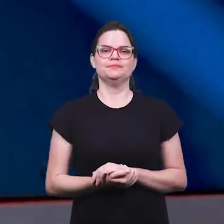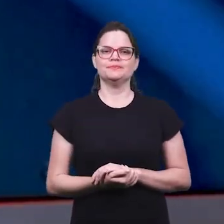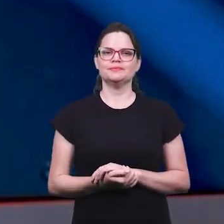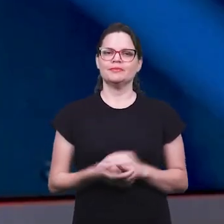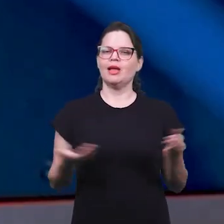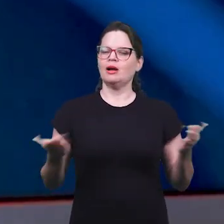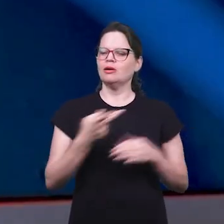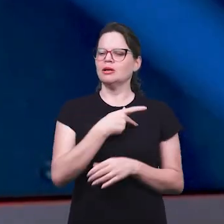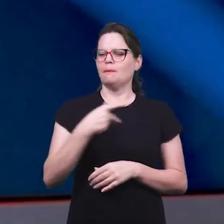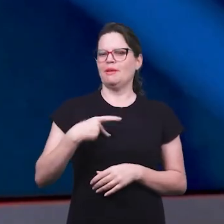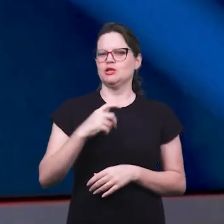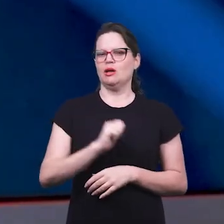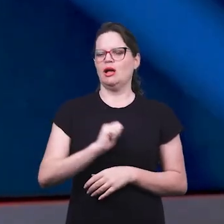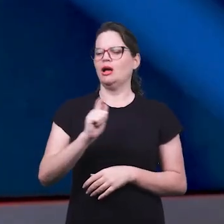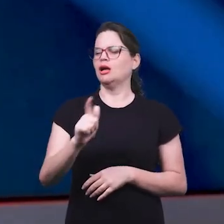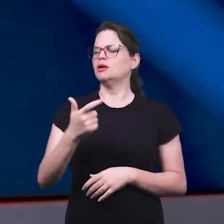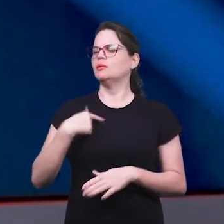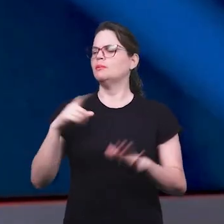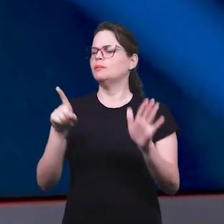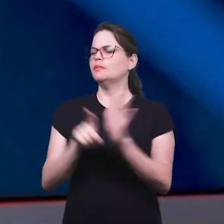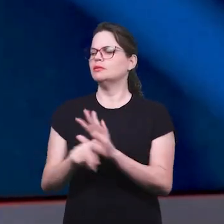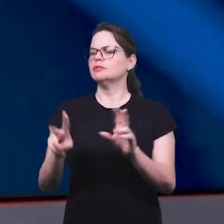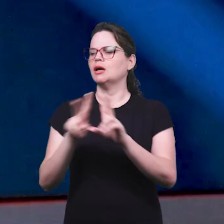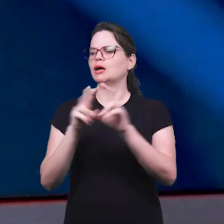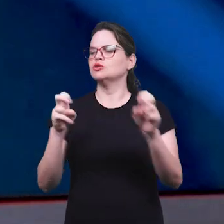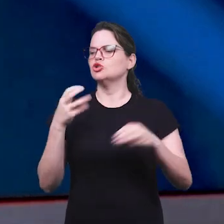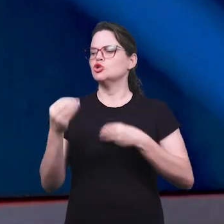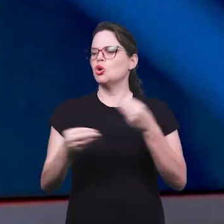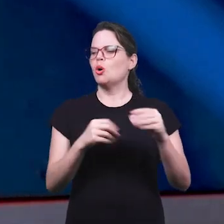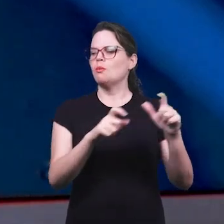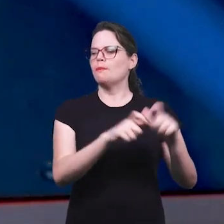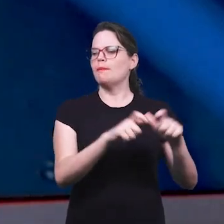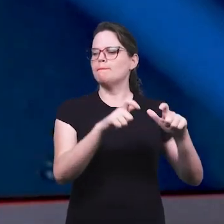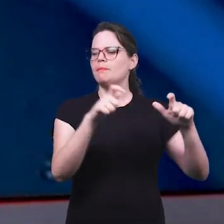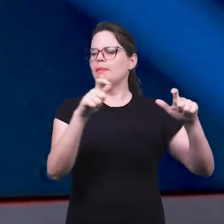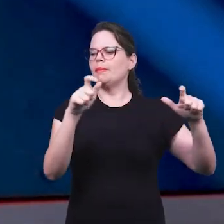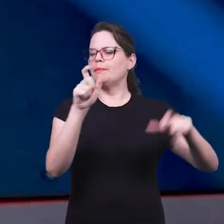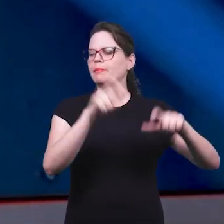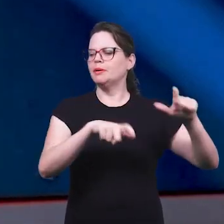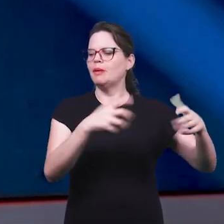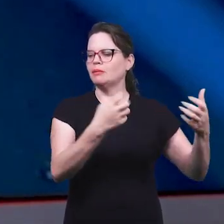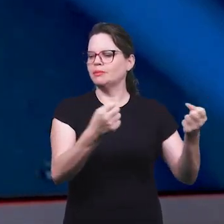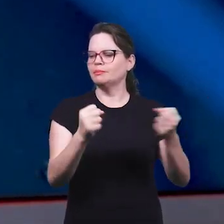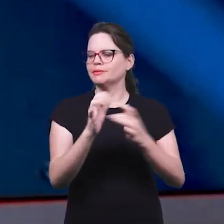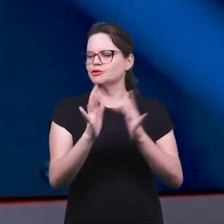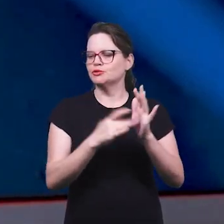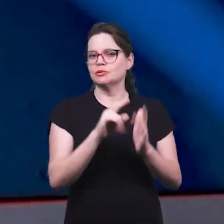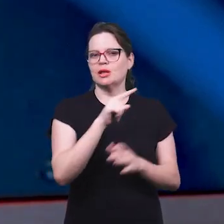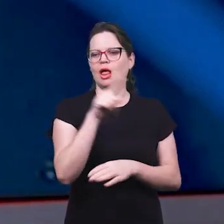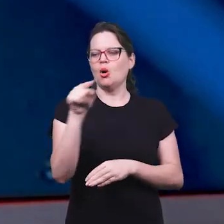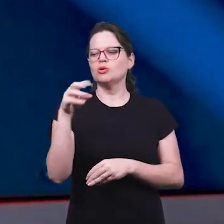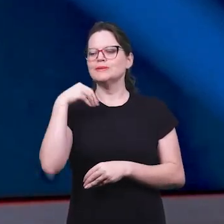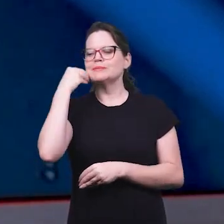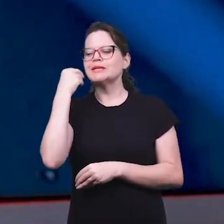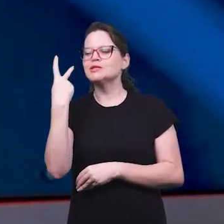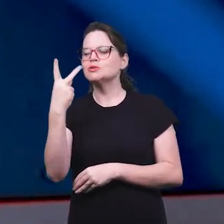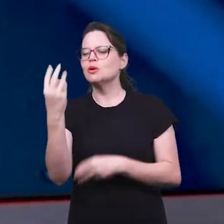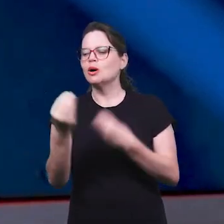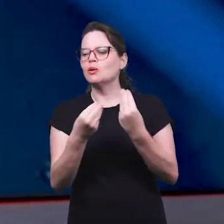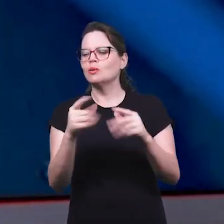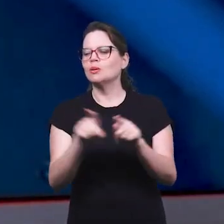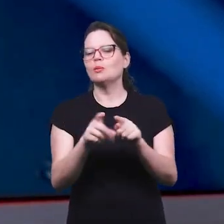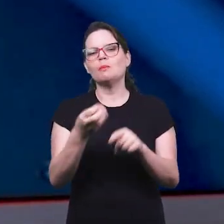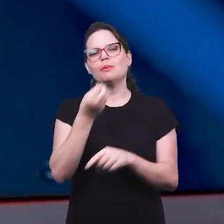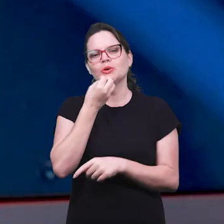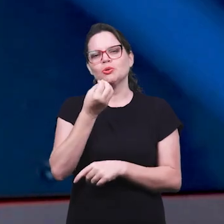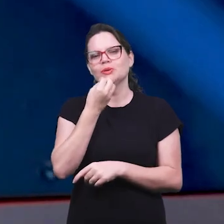Alexandre, eu queria perguntar sobre a abrangência do trabalho que o companheiro teve e também a